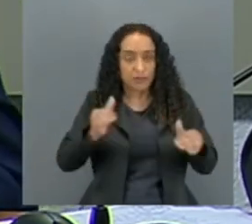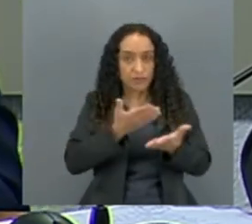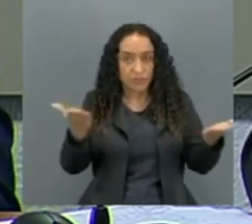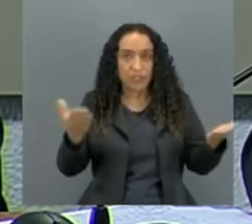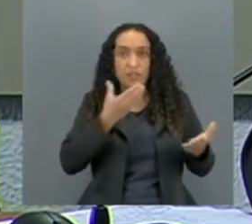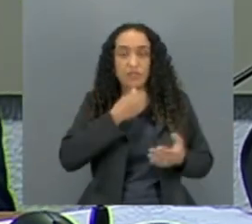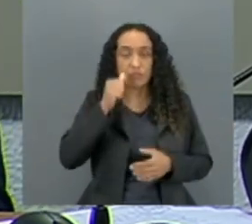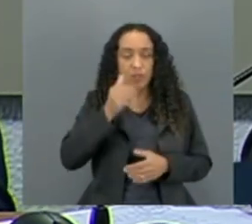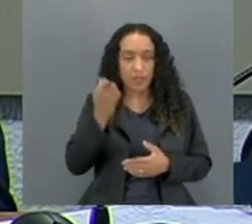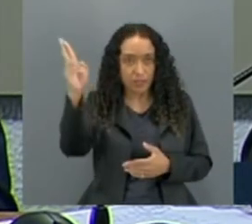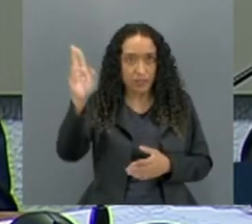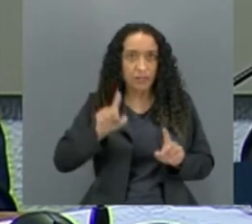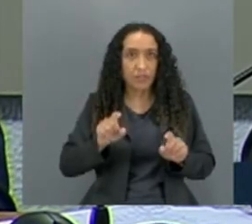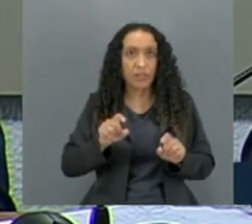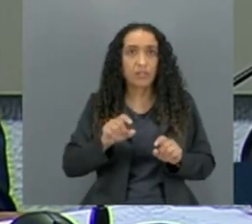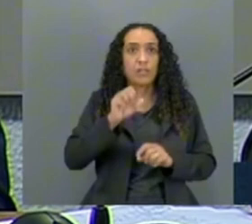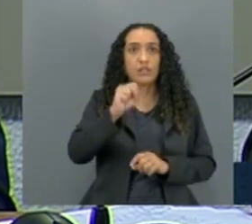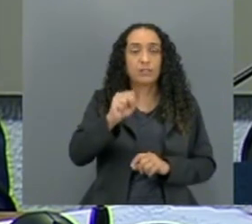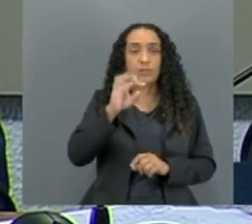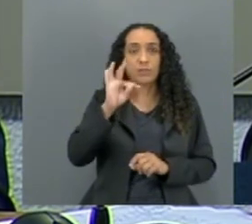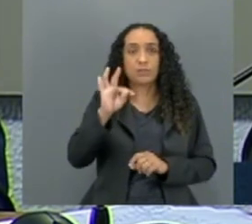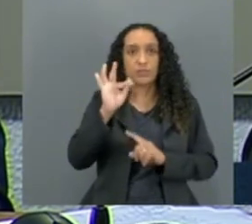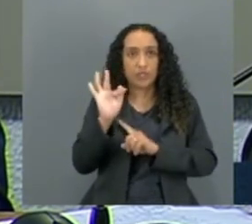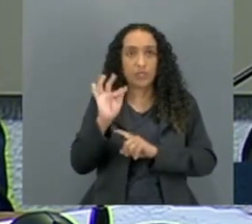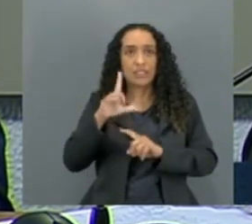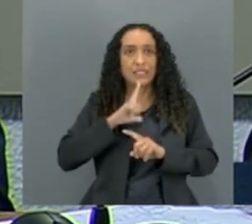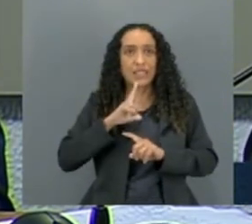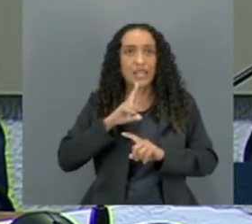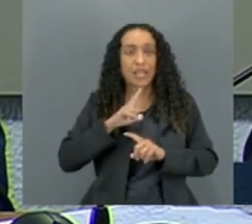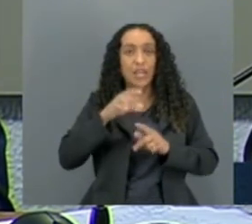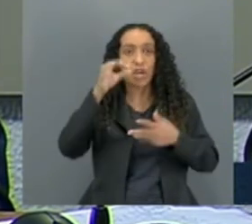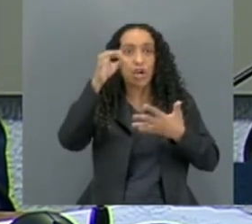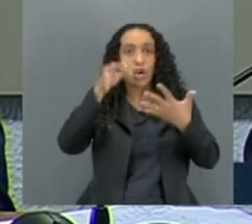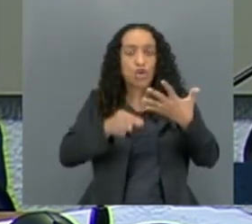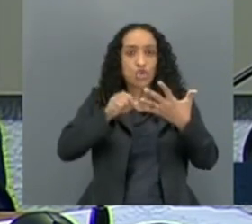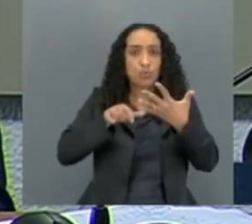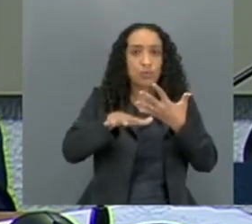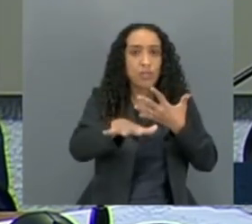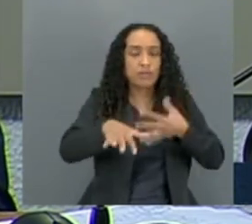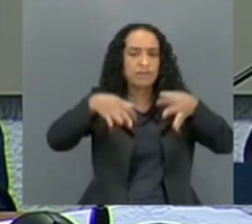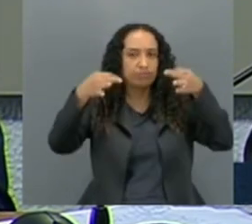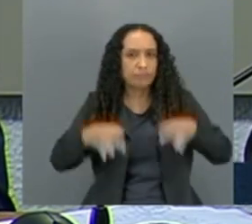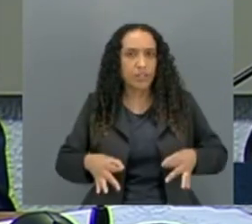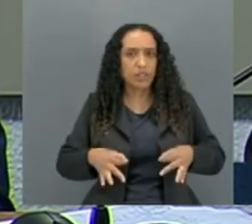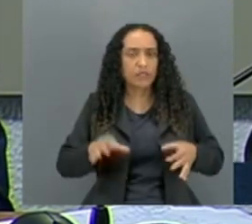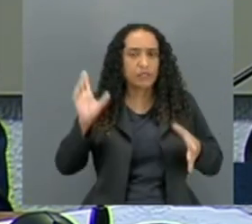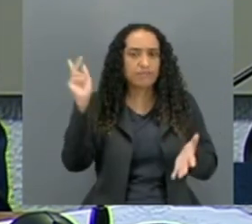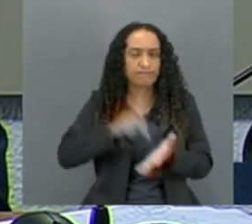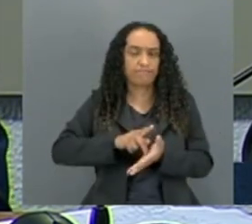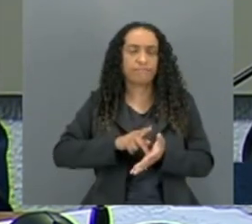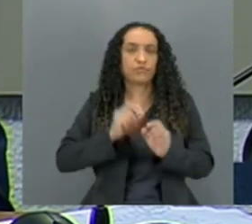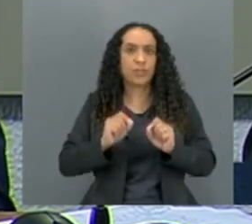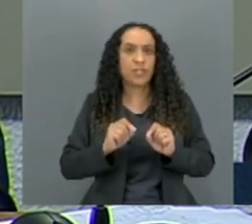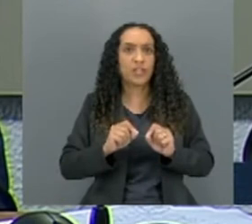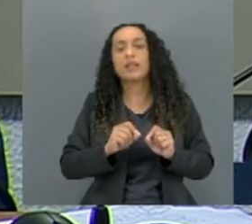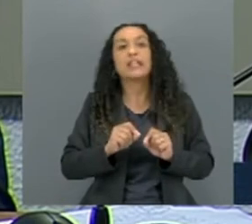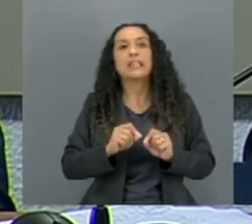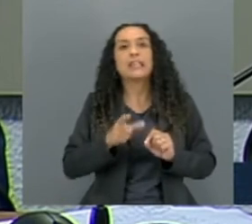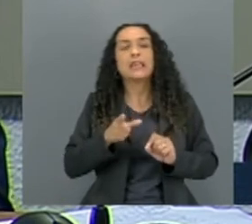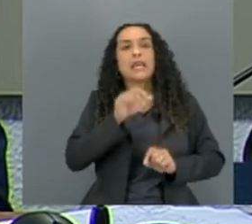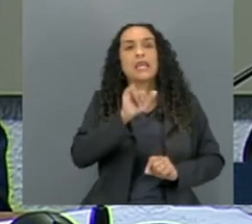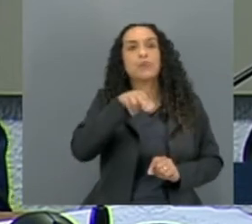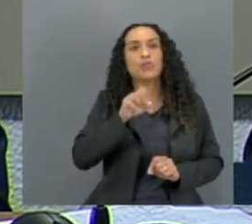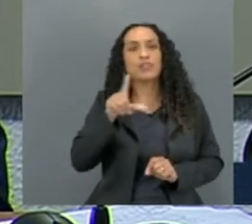senhores também que o Supremo Tribunal Federal tem uma jurisprudência pacífica, assentada, consolidada, que a imunidade